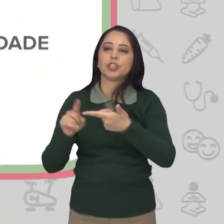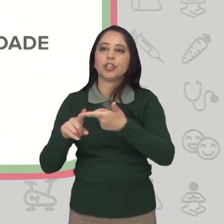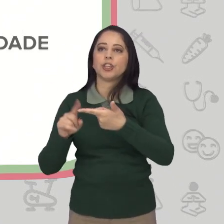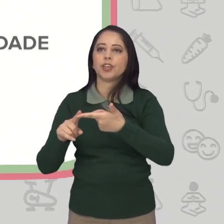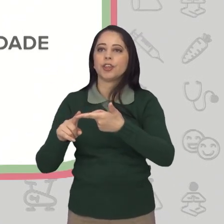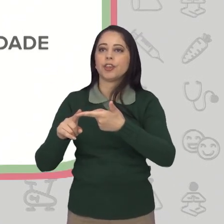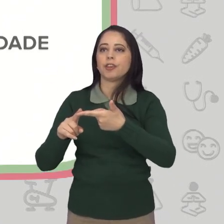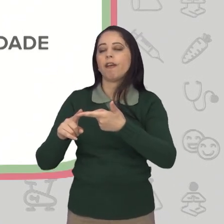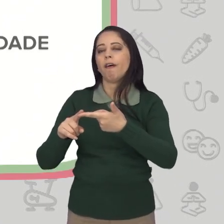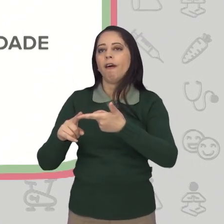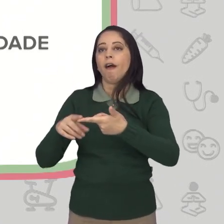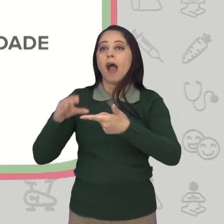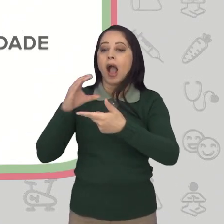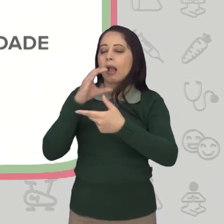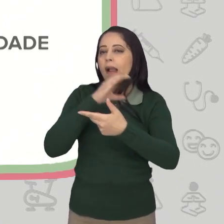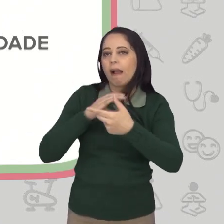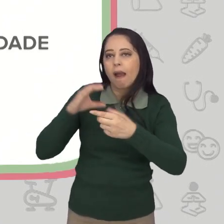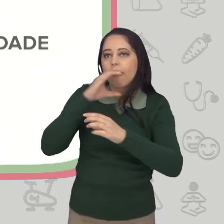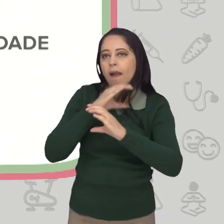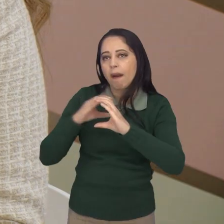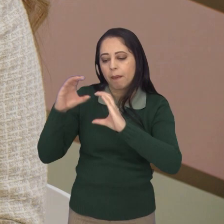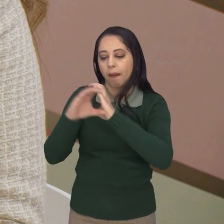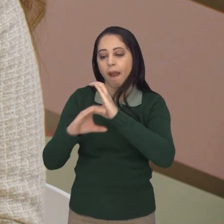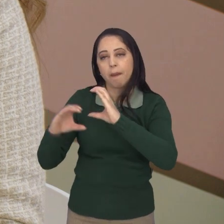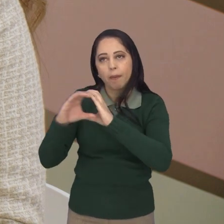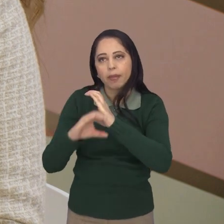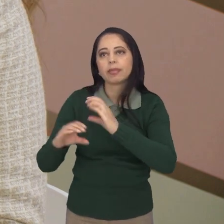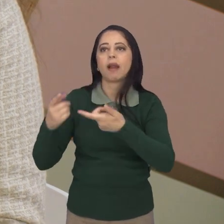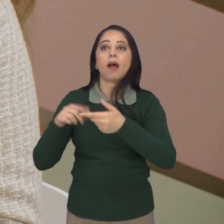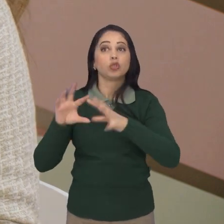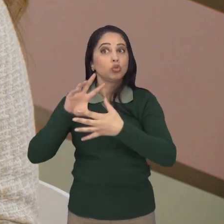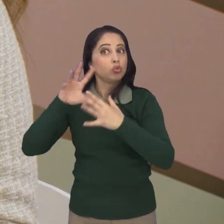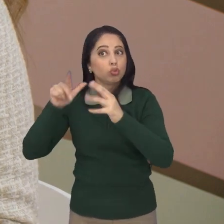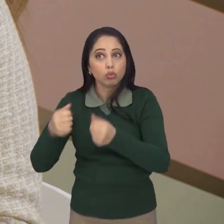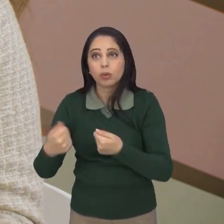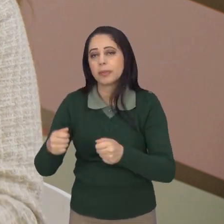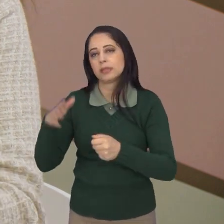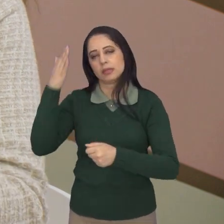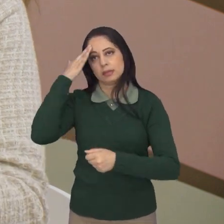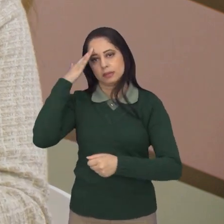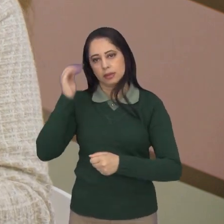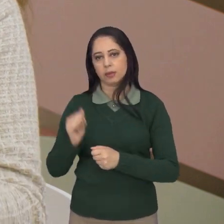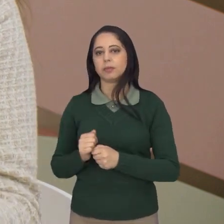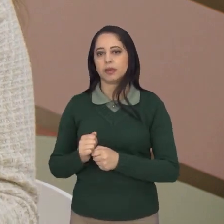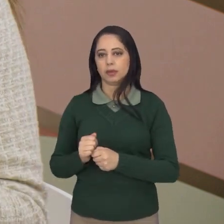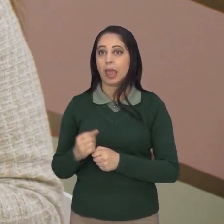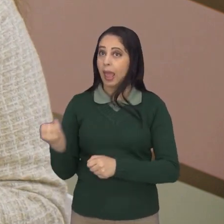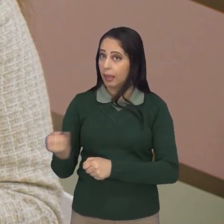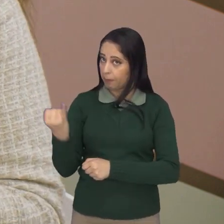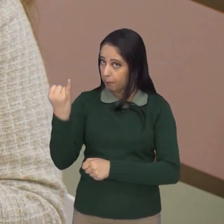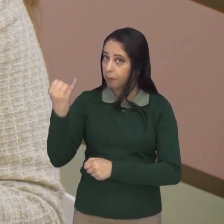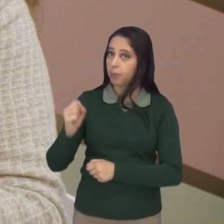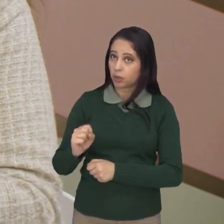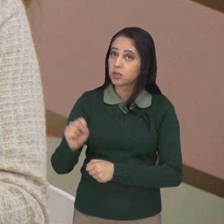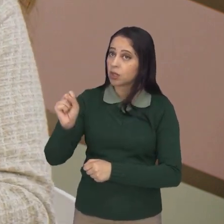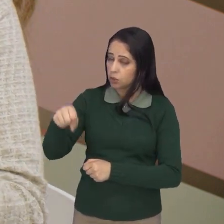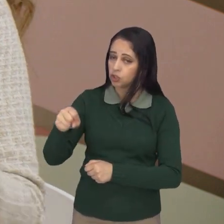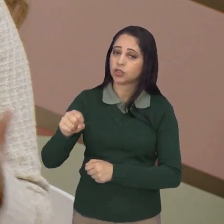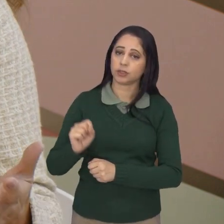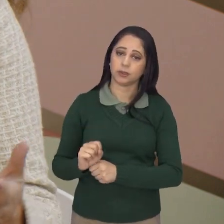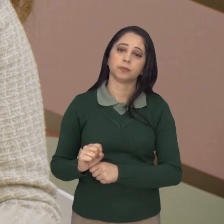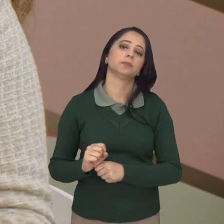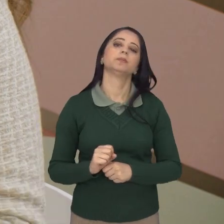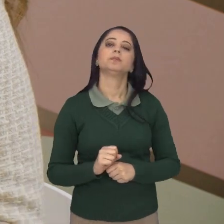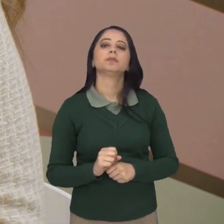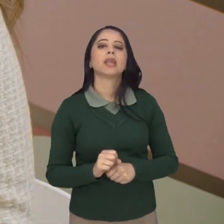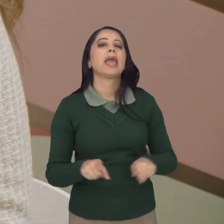processados, ultraprocessados. Então, essa discriminação é importante para quem, né, vai comer e para quem está preparando um alimento